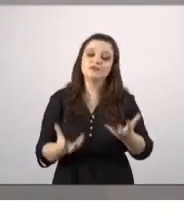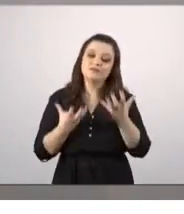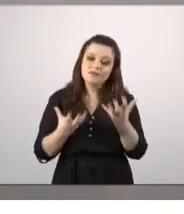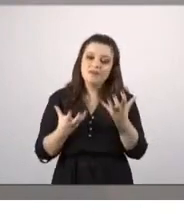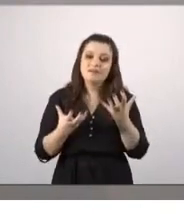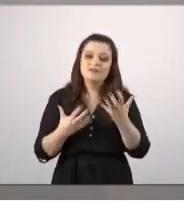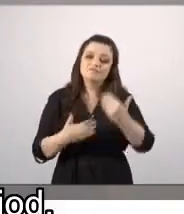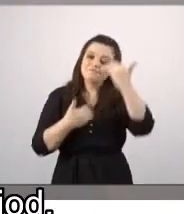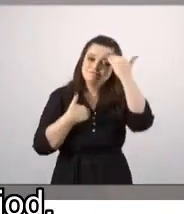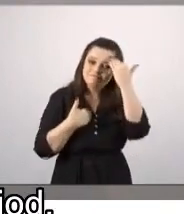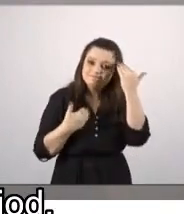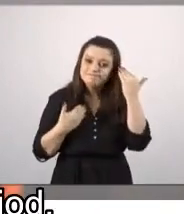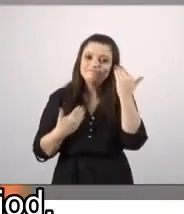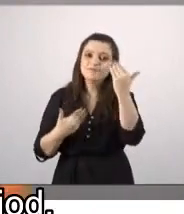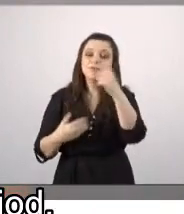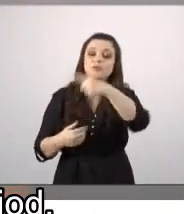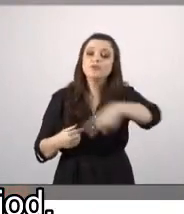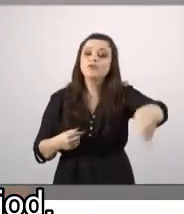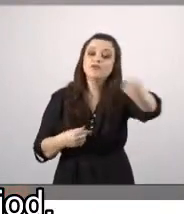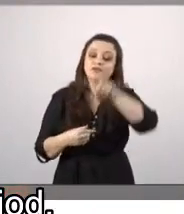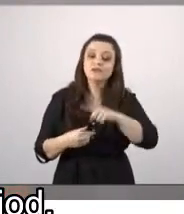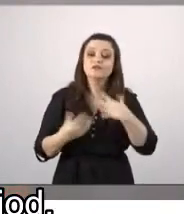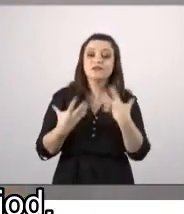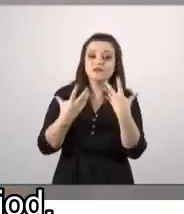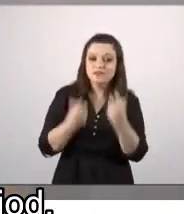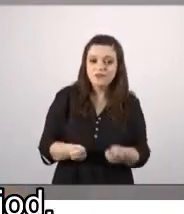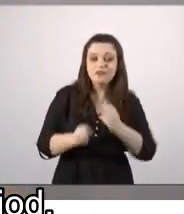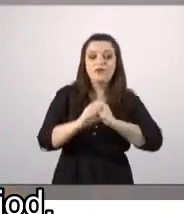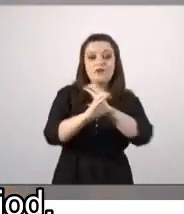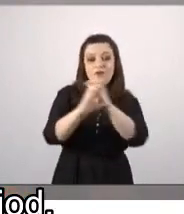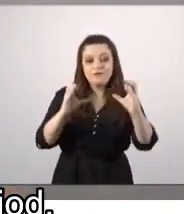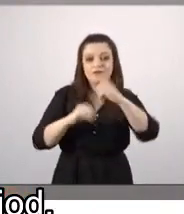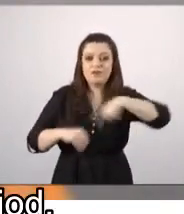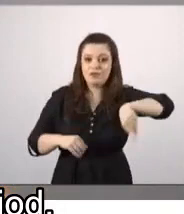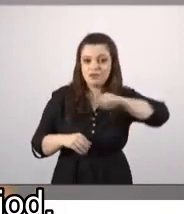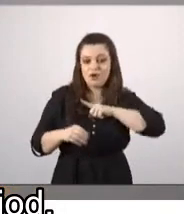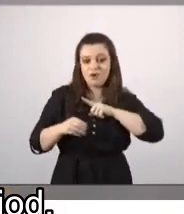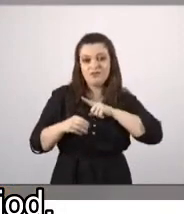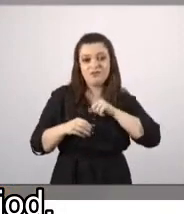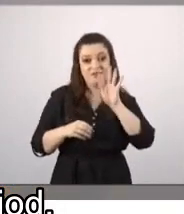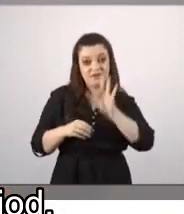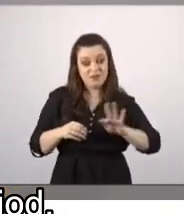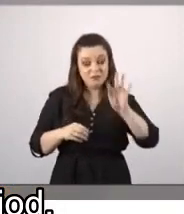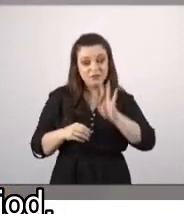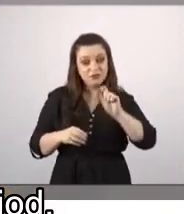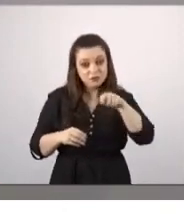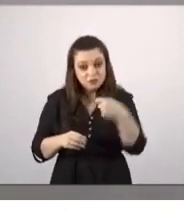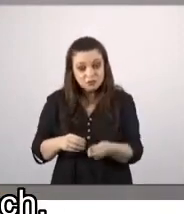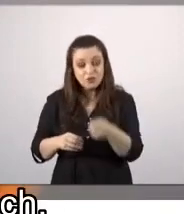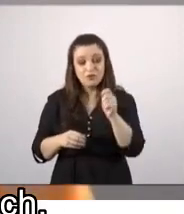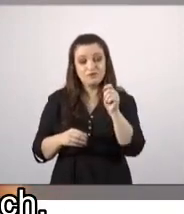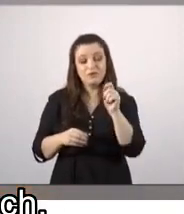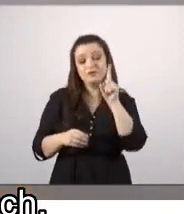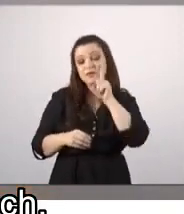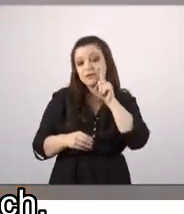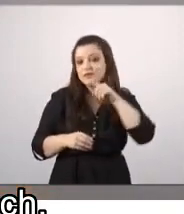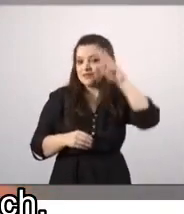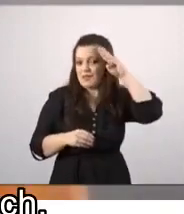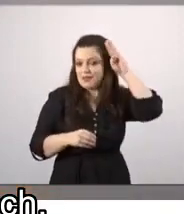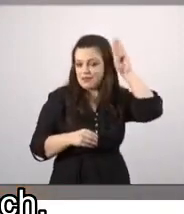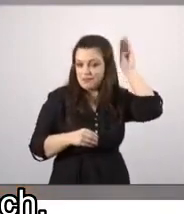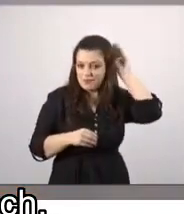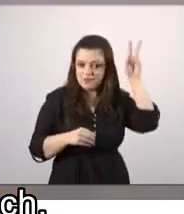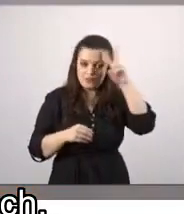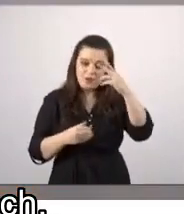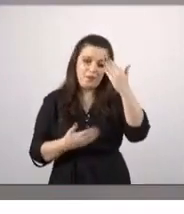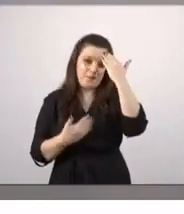enorme gratidão por vocês terem permitido nós, do American Academy, compartilhar esse período juntos. Parabéns e